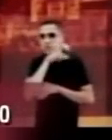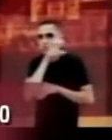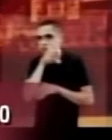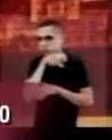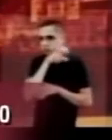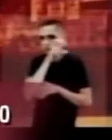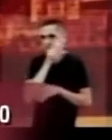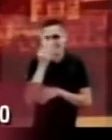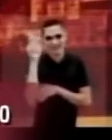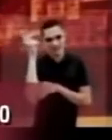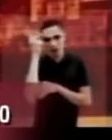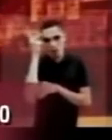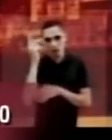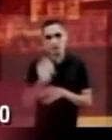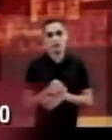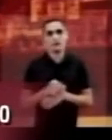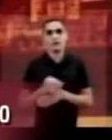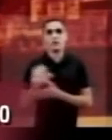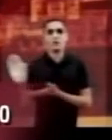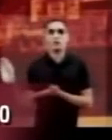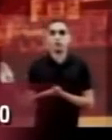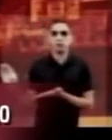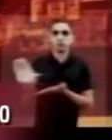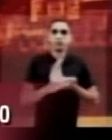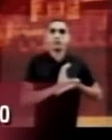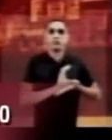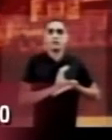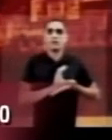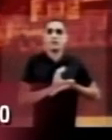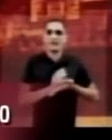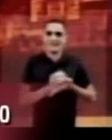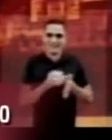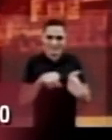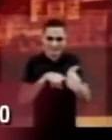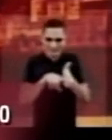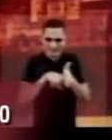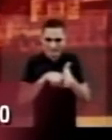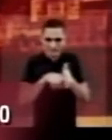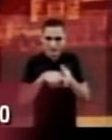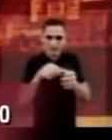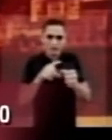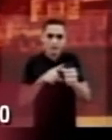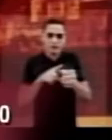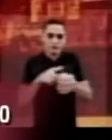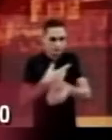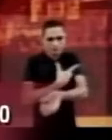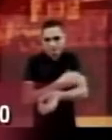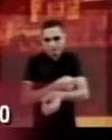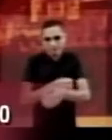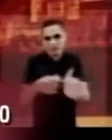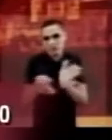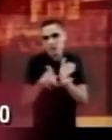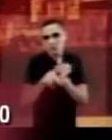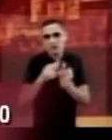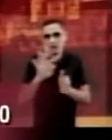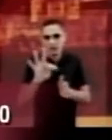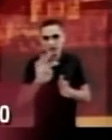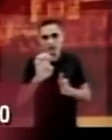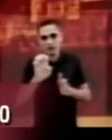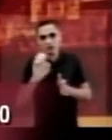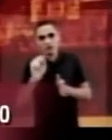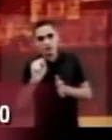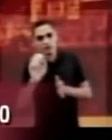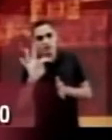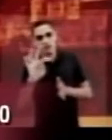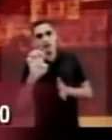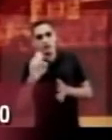nos enviou uma quantidade de testes, que são um pouquinho mais de 20 mil testes, para que a gente